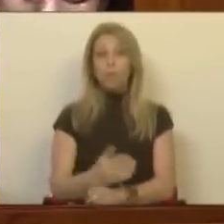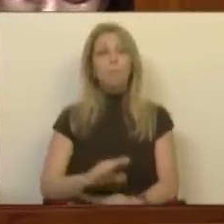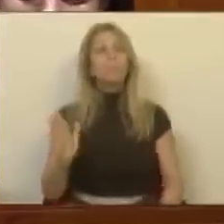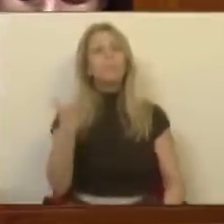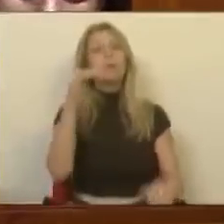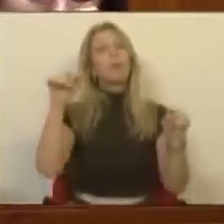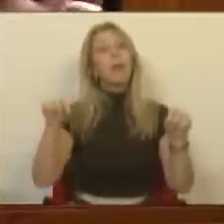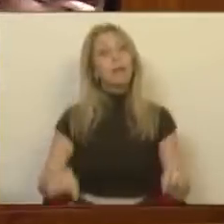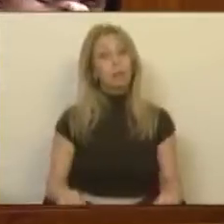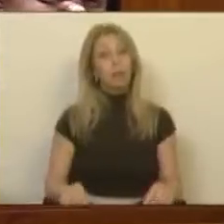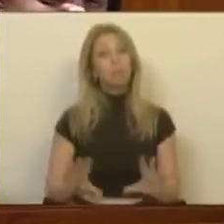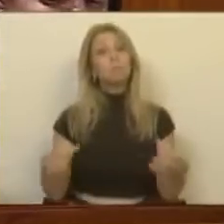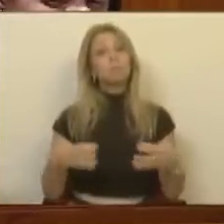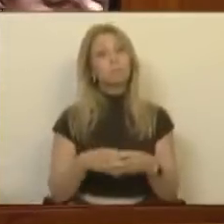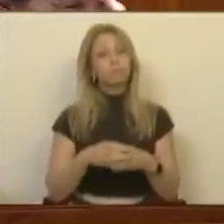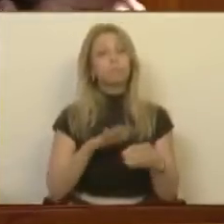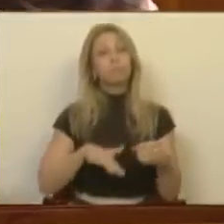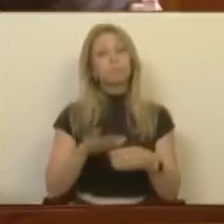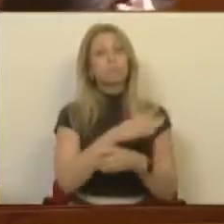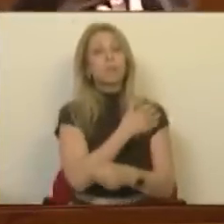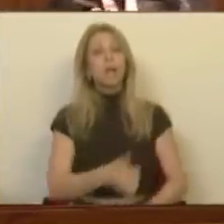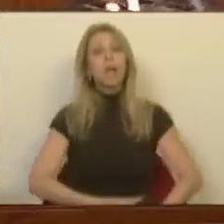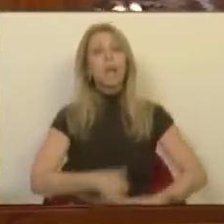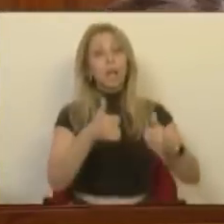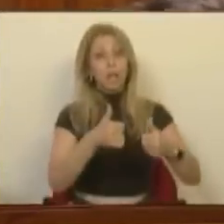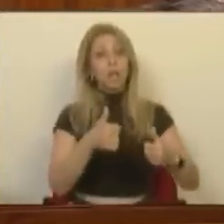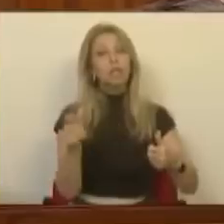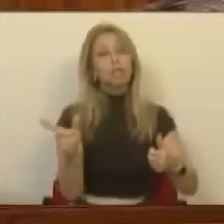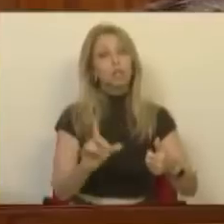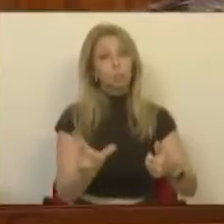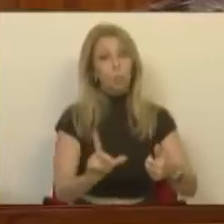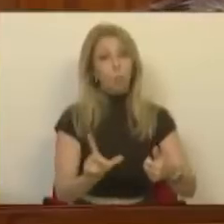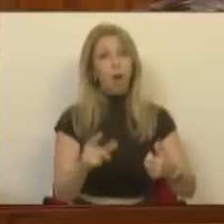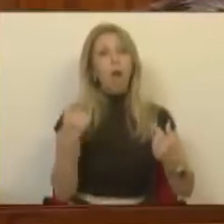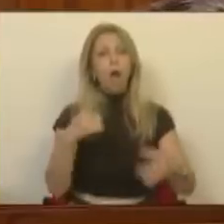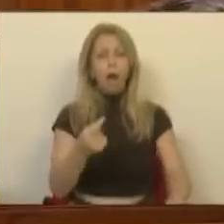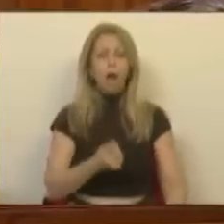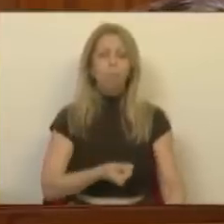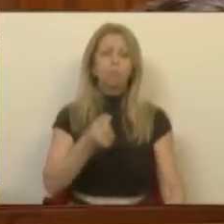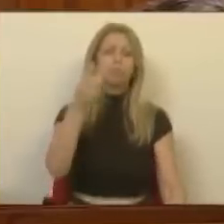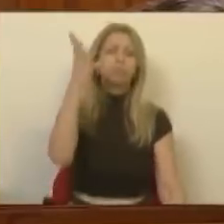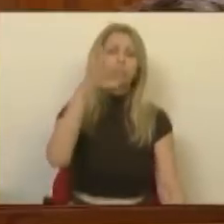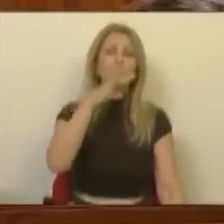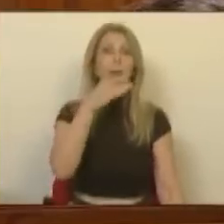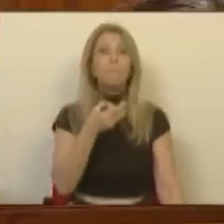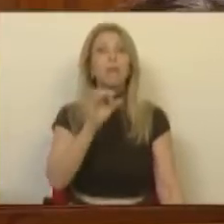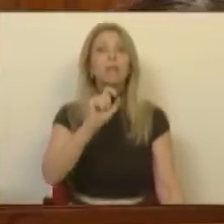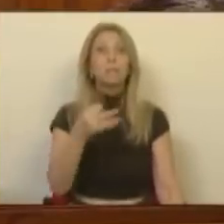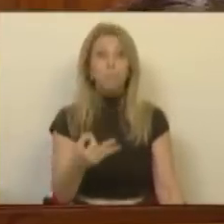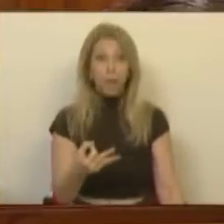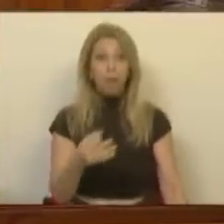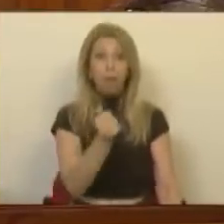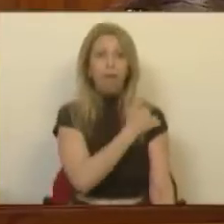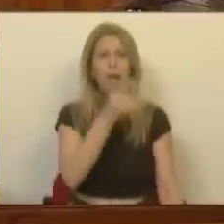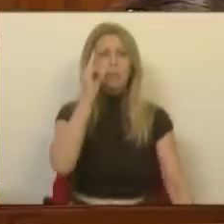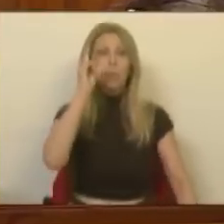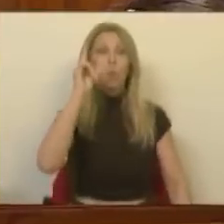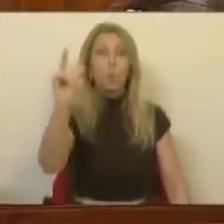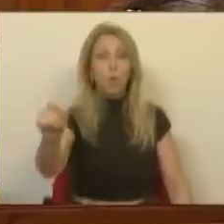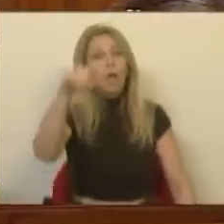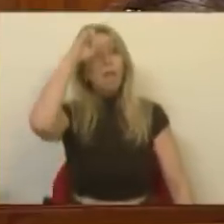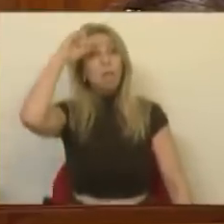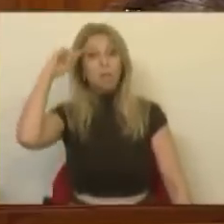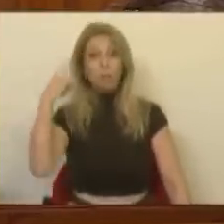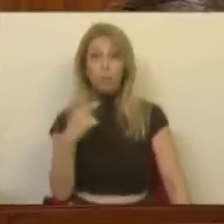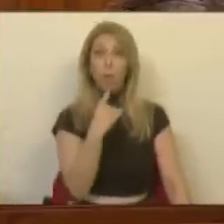aqui no comando Metropolitano de Lisboa onde se encontra muitos agentes da PSP que estão deslocados com grandes dificuldades